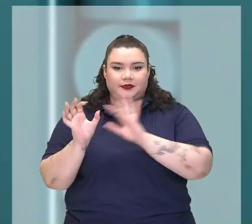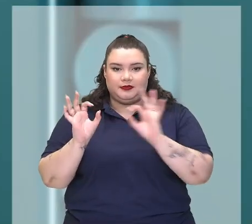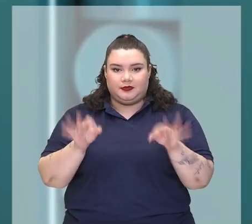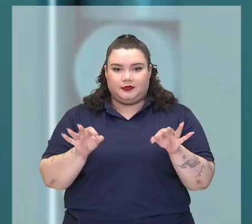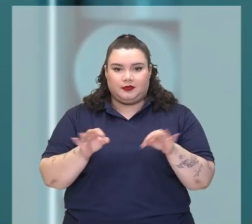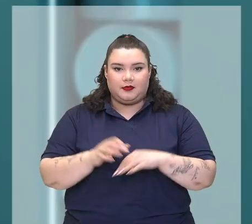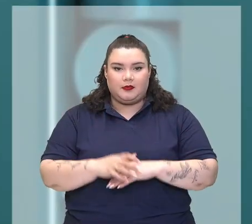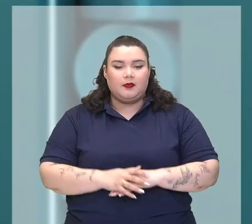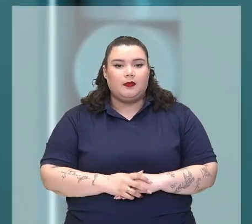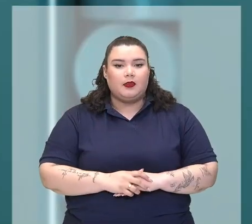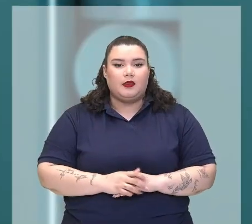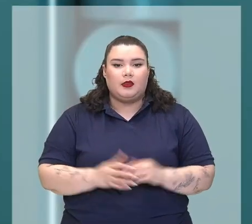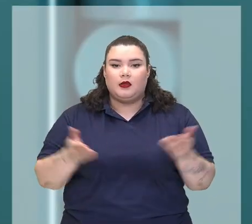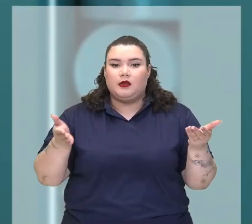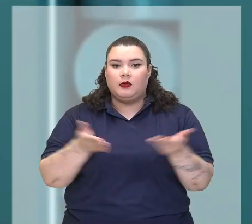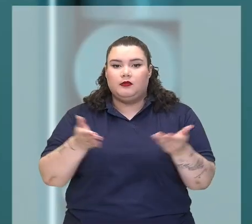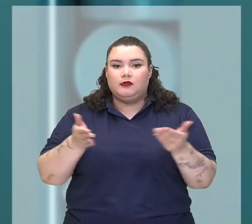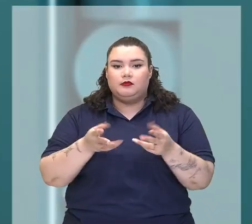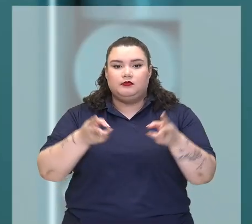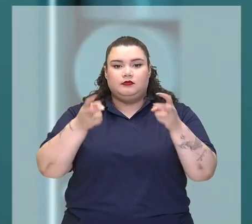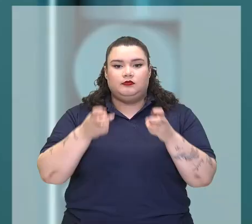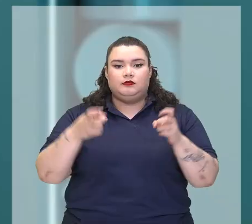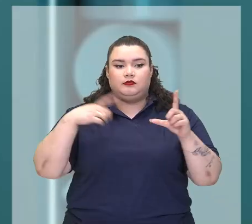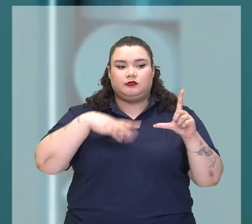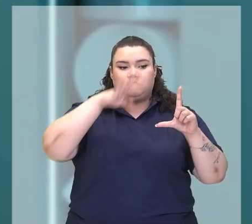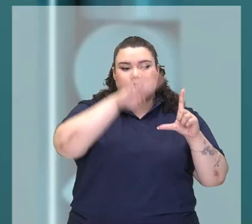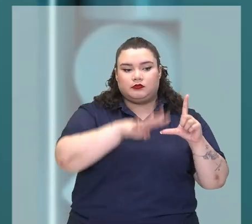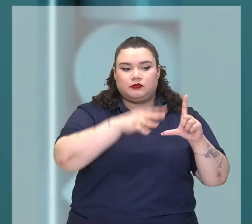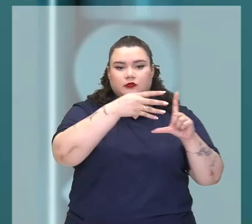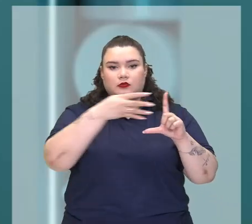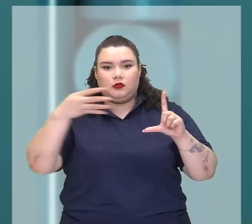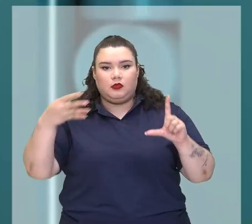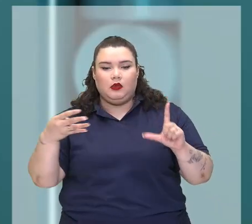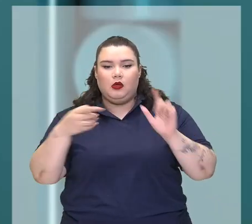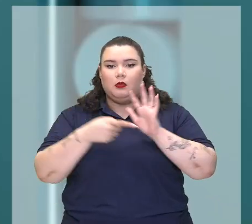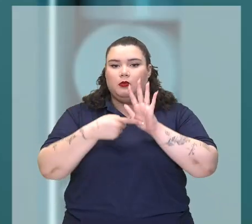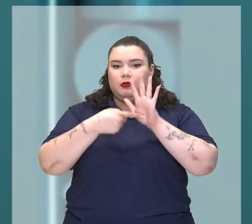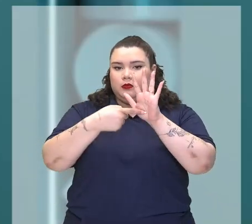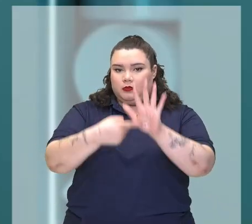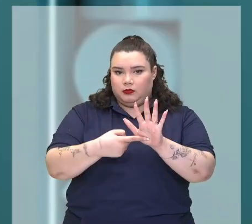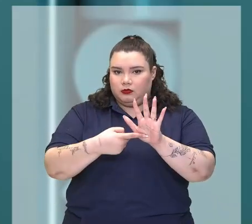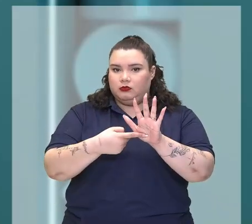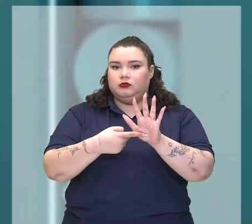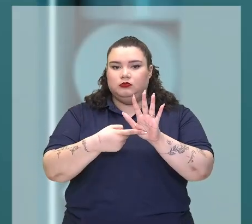conotativo. Vejamos agora uma tabela que vai nos dar mais